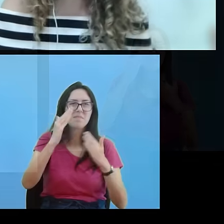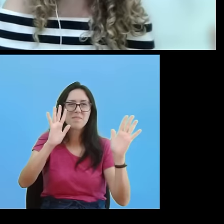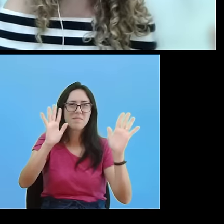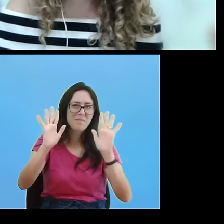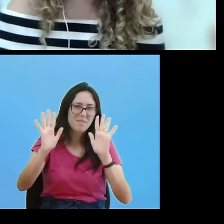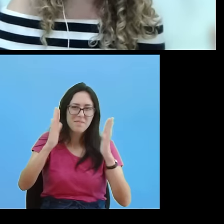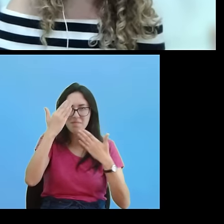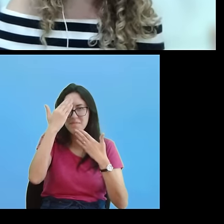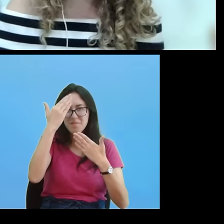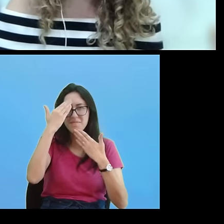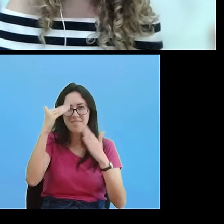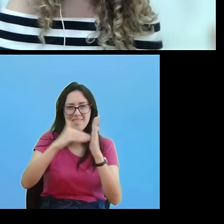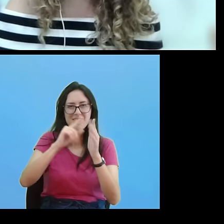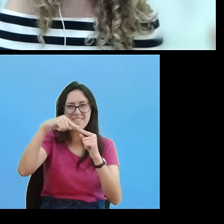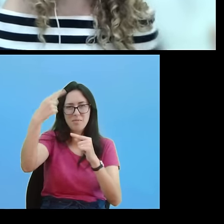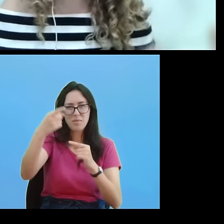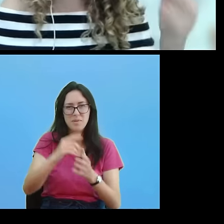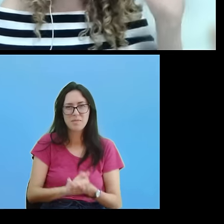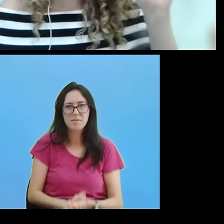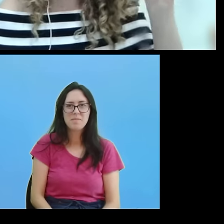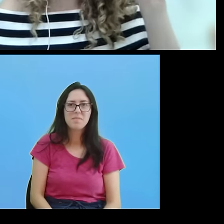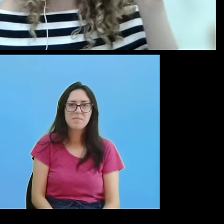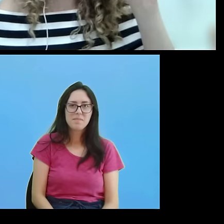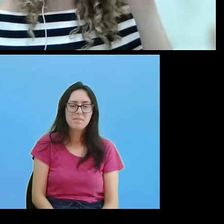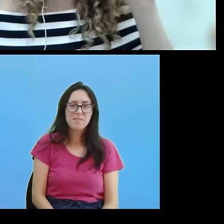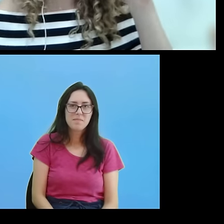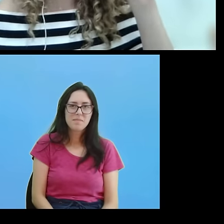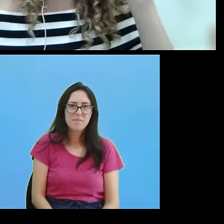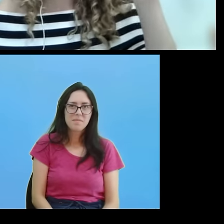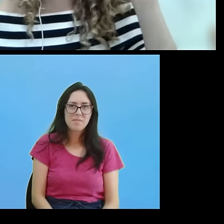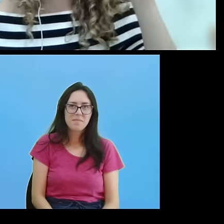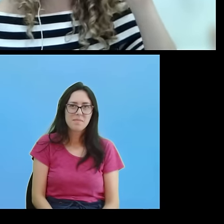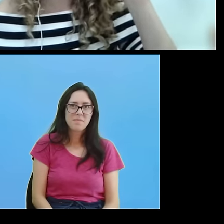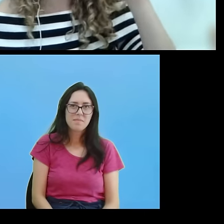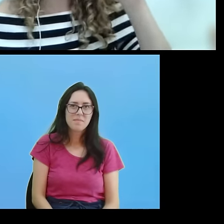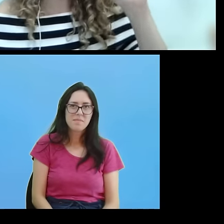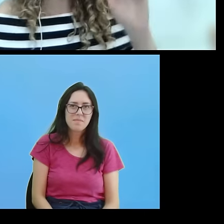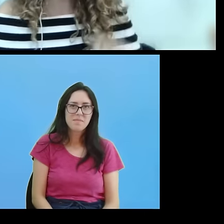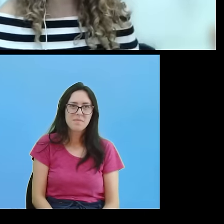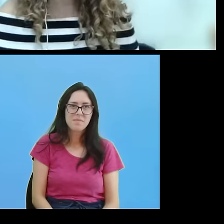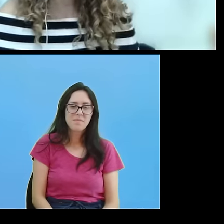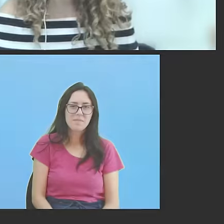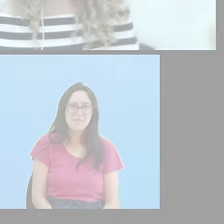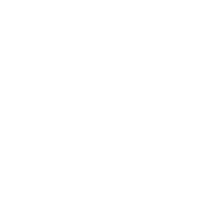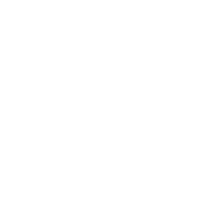Obrigada e até mais. Até.